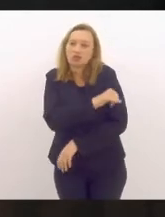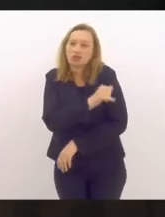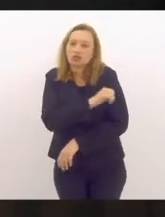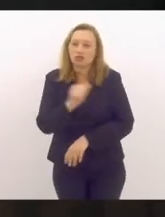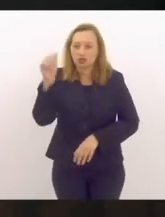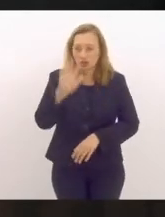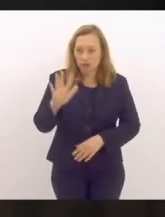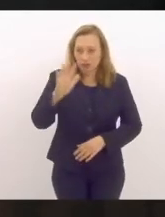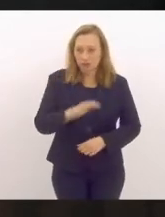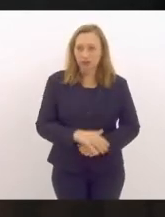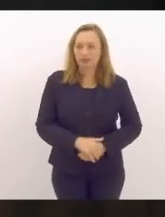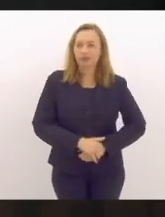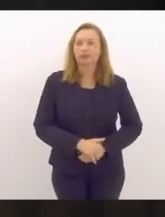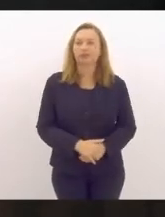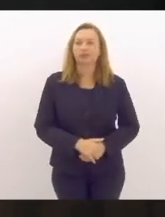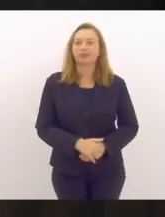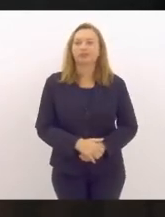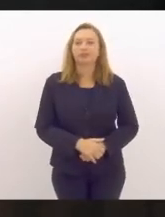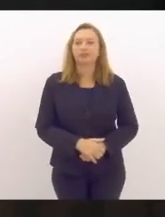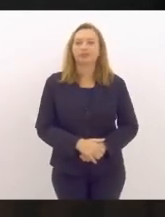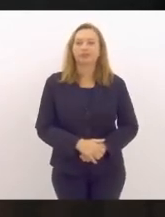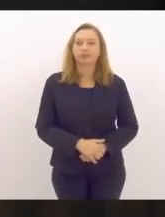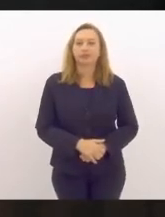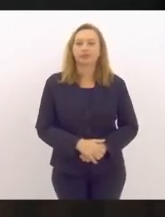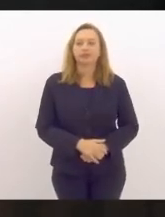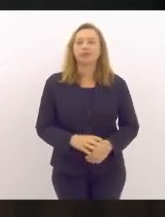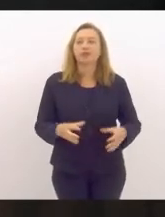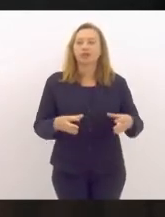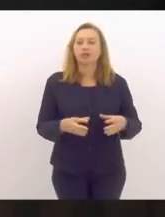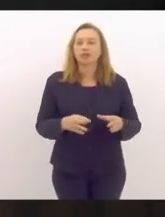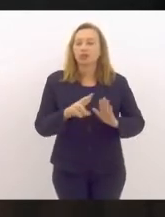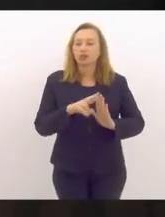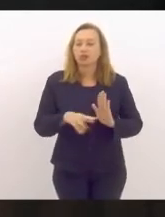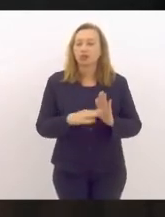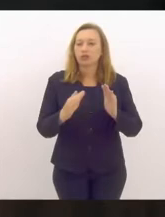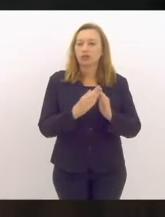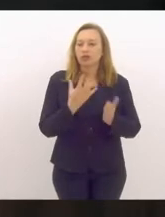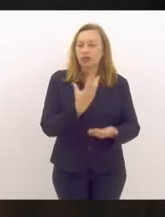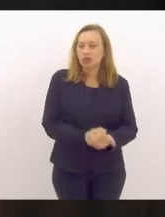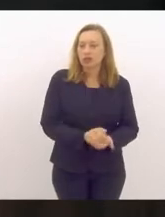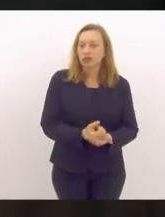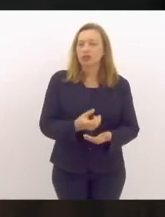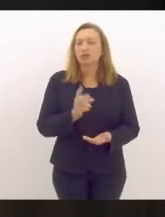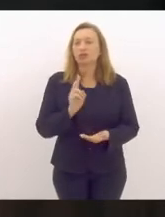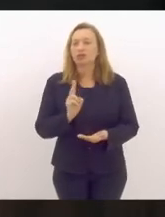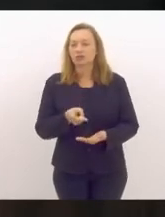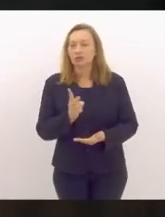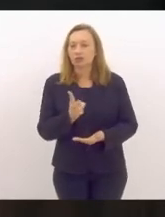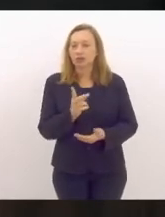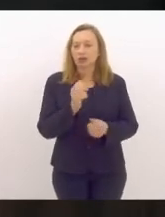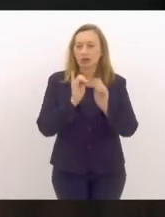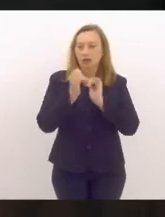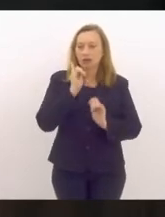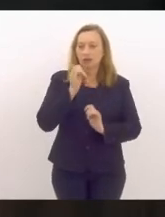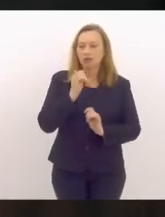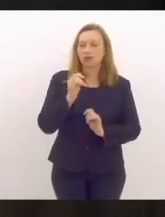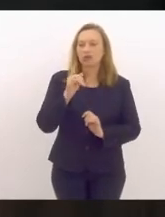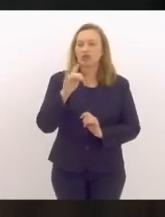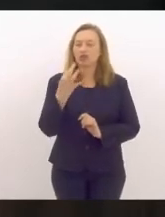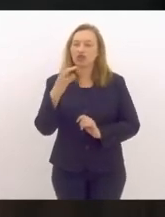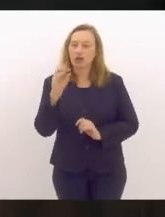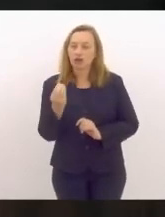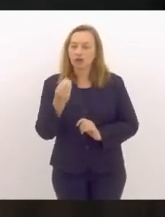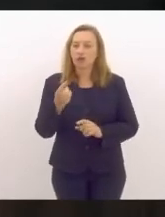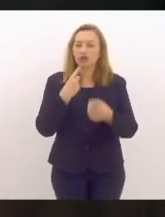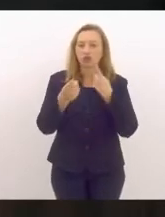do Estado do Rio de Janeiro. Parecer da Comissão de Normas Internas e Proporções Externas favorável, relator deputado Tiago Pampulha.